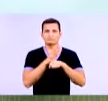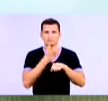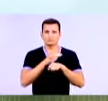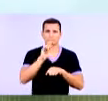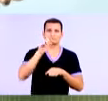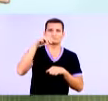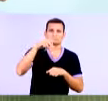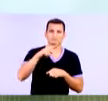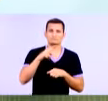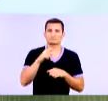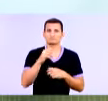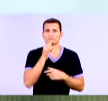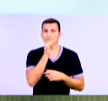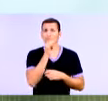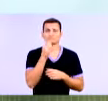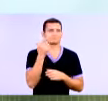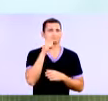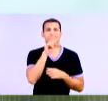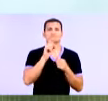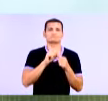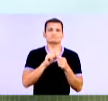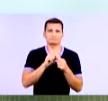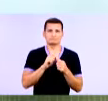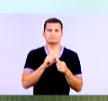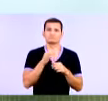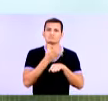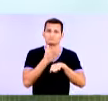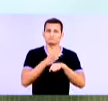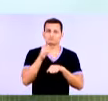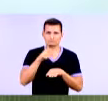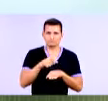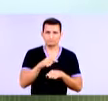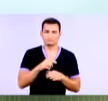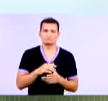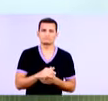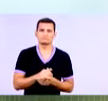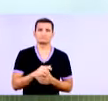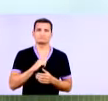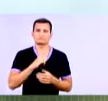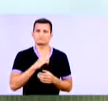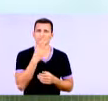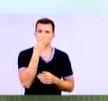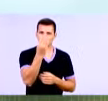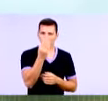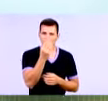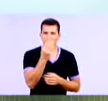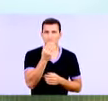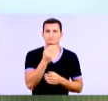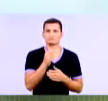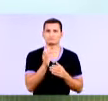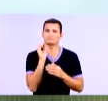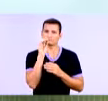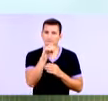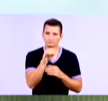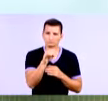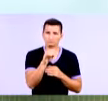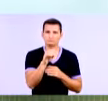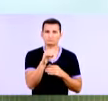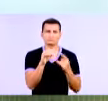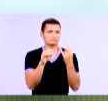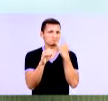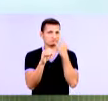GIMP, senão você não vai conseguir fazer, tá? Mas a atividade é essa. Obtenha uma imagem, aplique o filtro sobre a